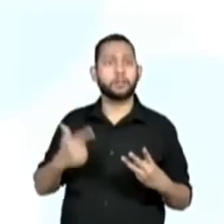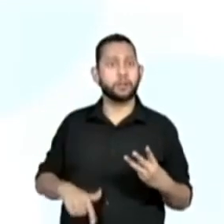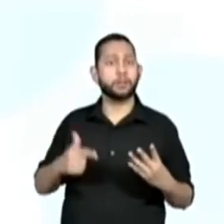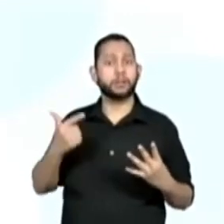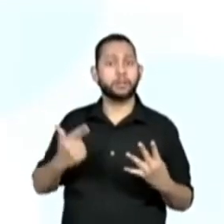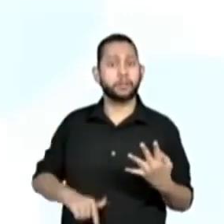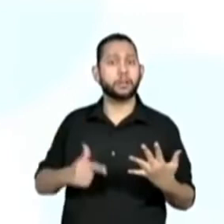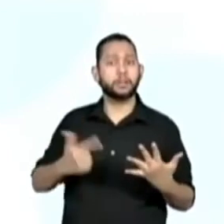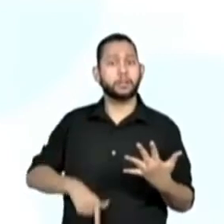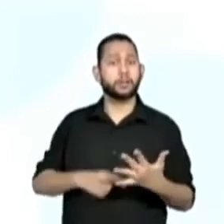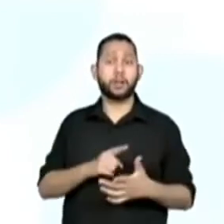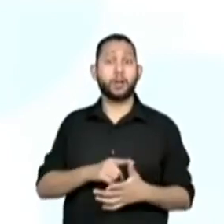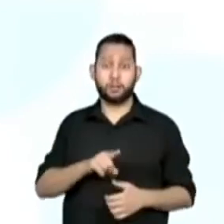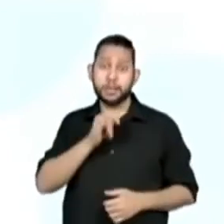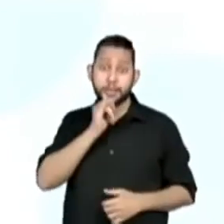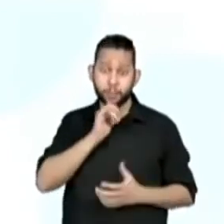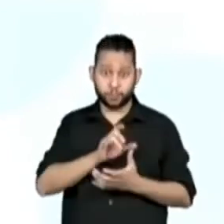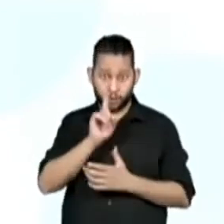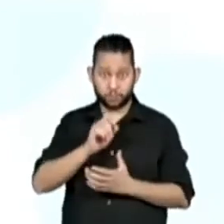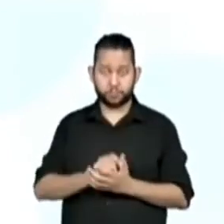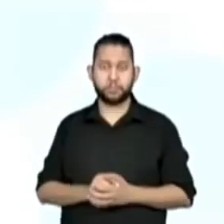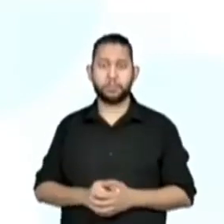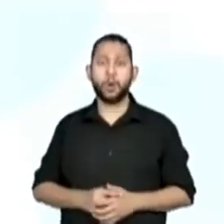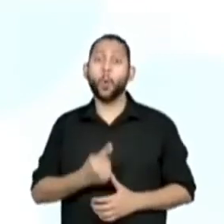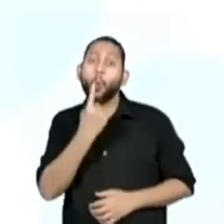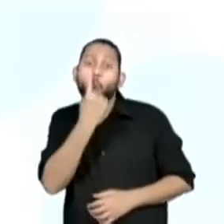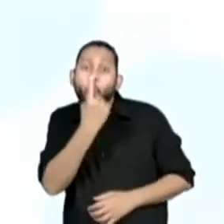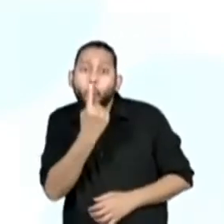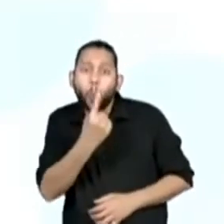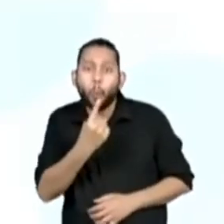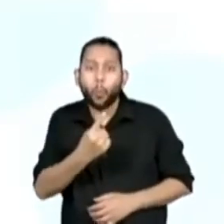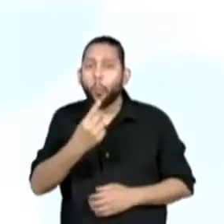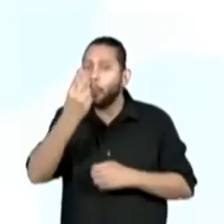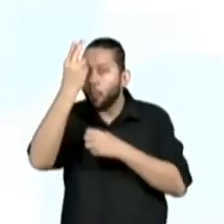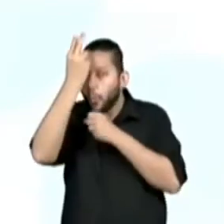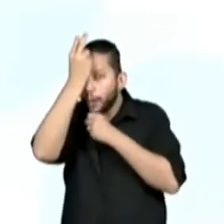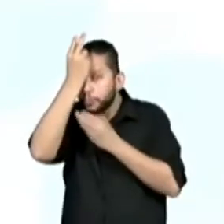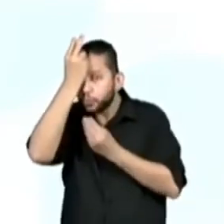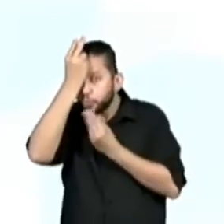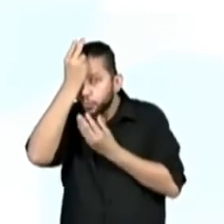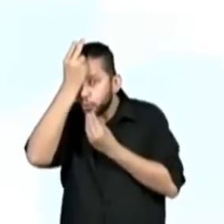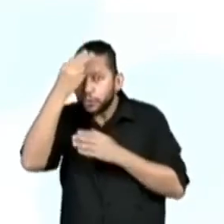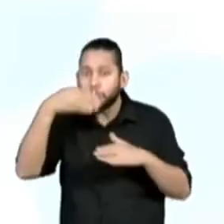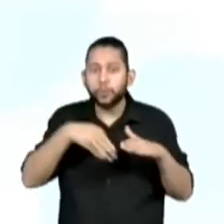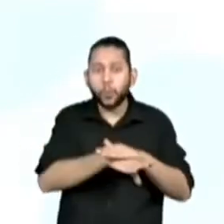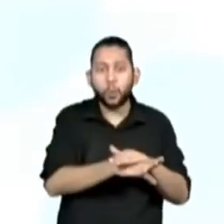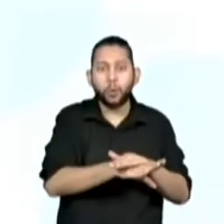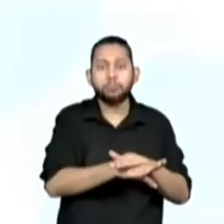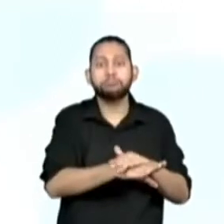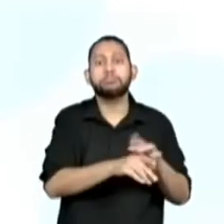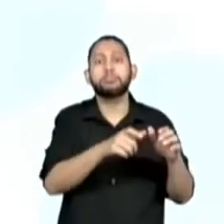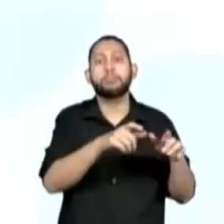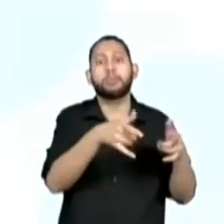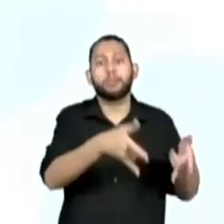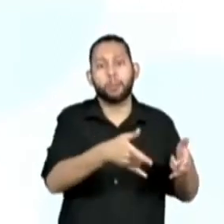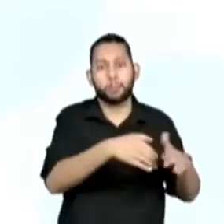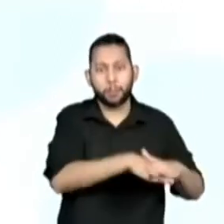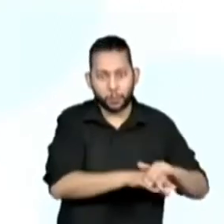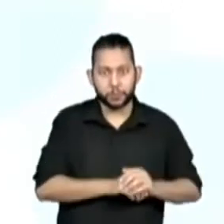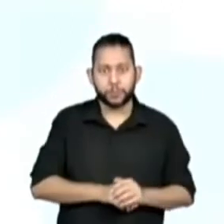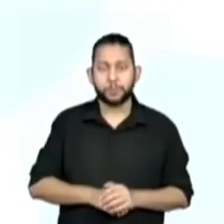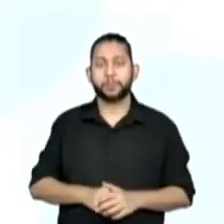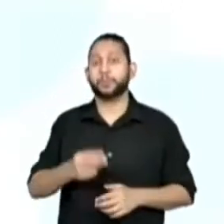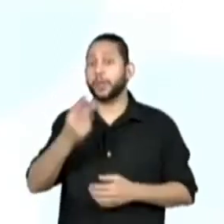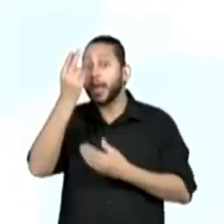7 vezes? Porque são 7 cabritinhos, ia ficar 7 cabritinhos numa mesma frase. Qual foi o